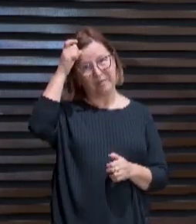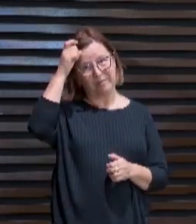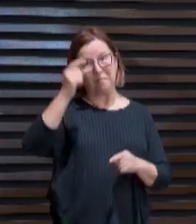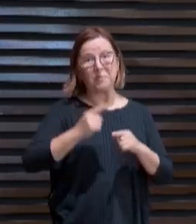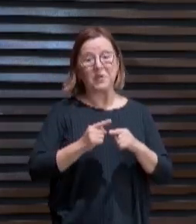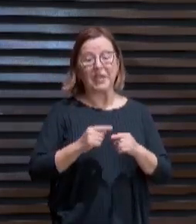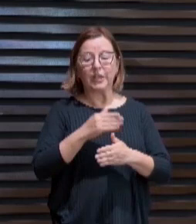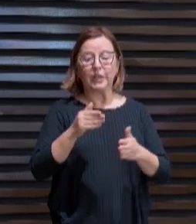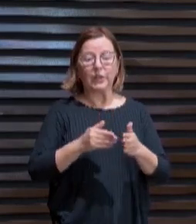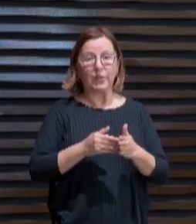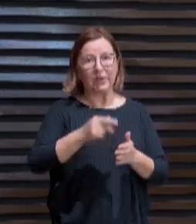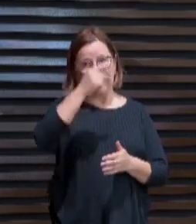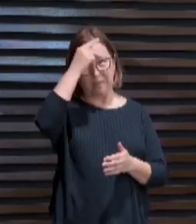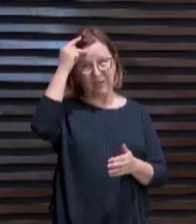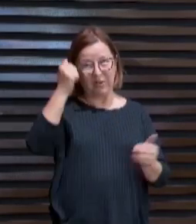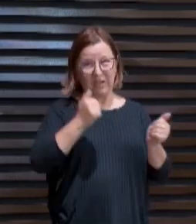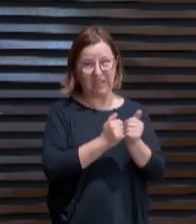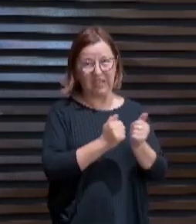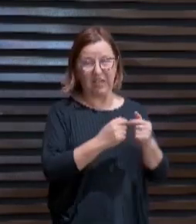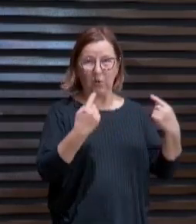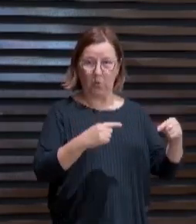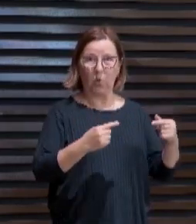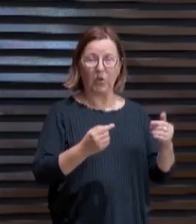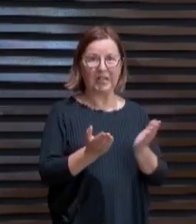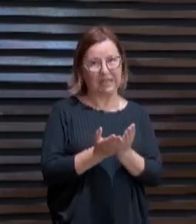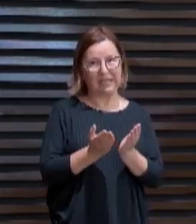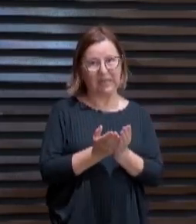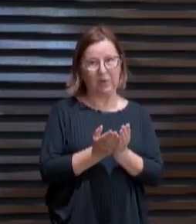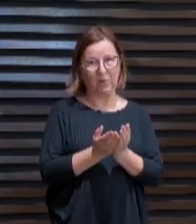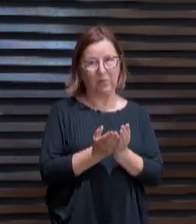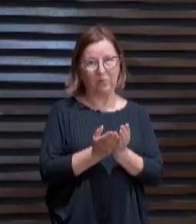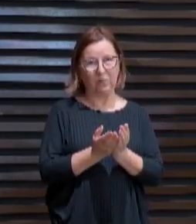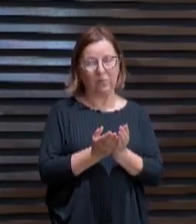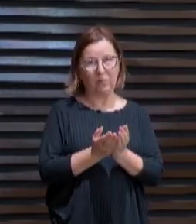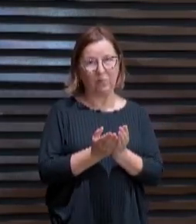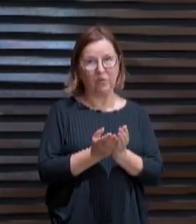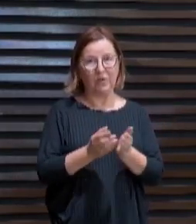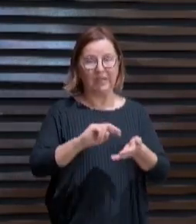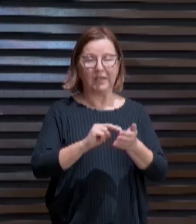Satanás. Perseguir cristãos, meus irmãos, é perseguir o próprio Cristo.